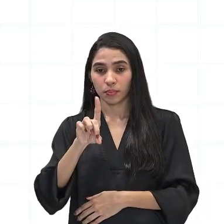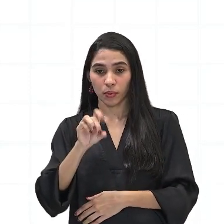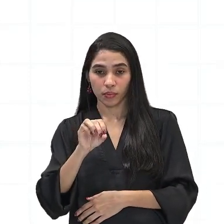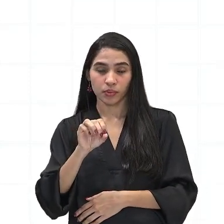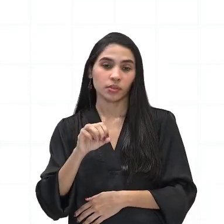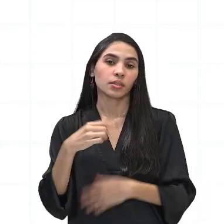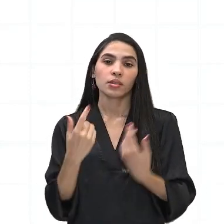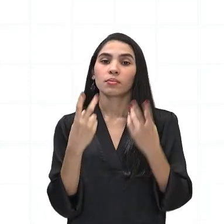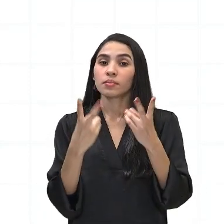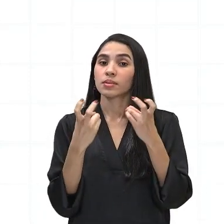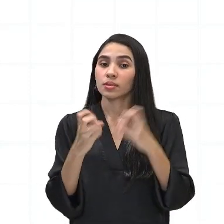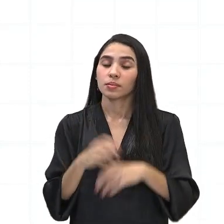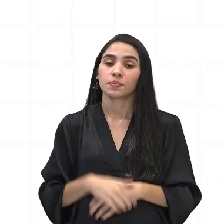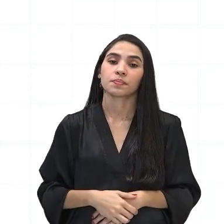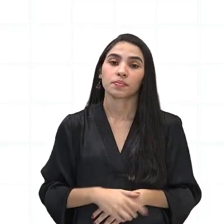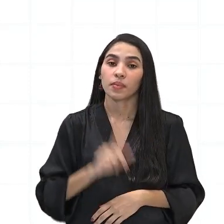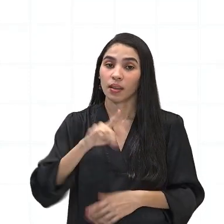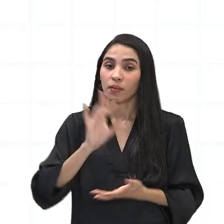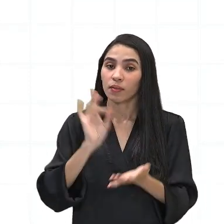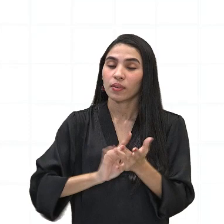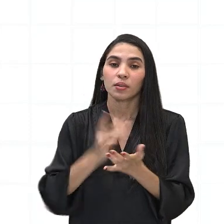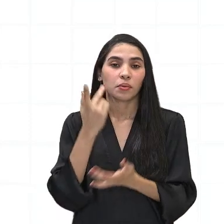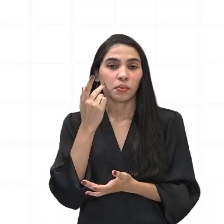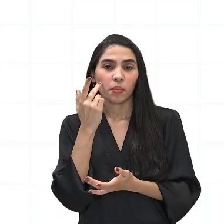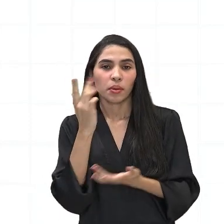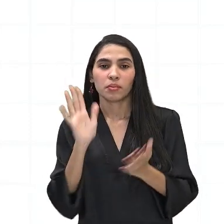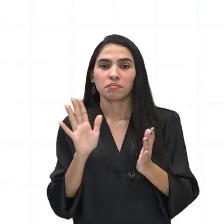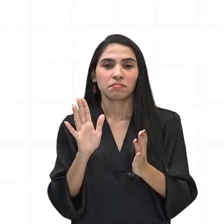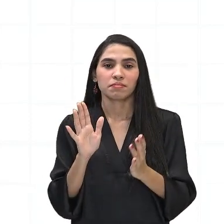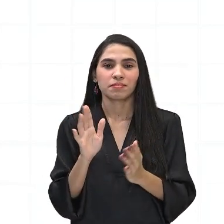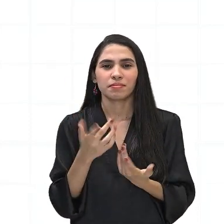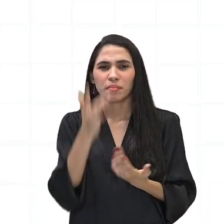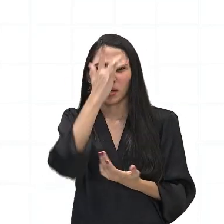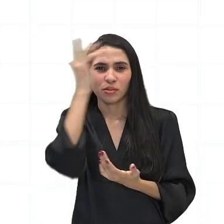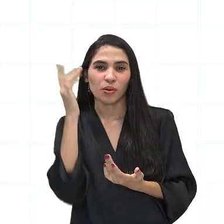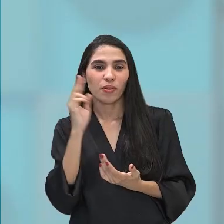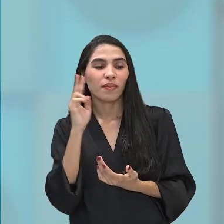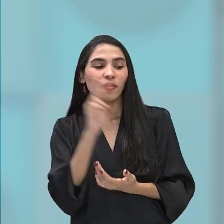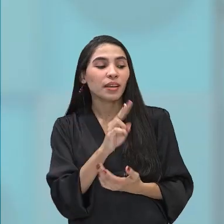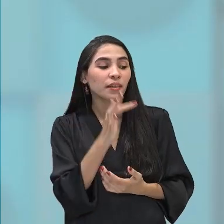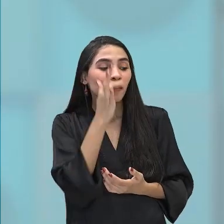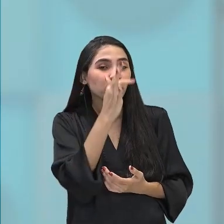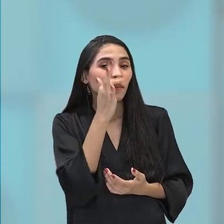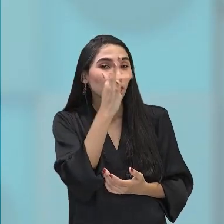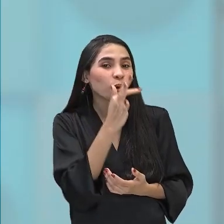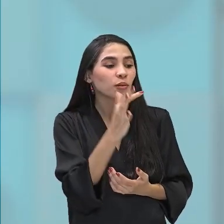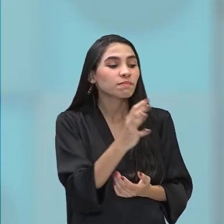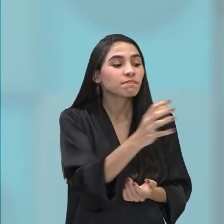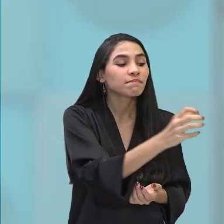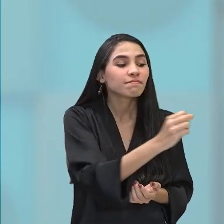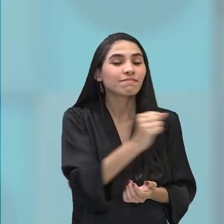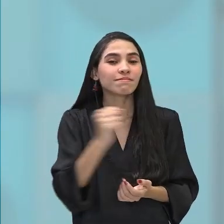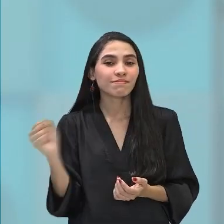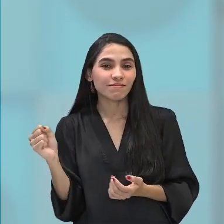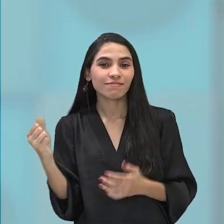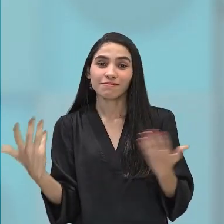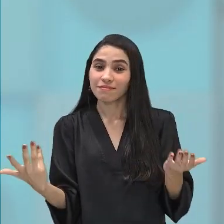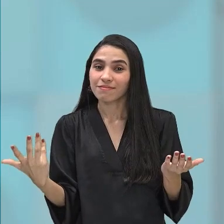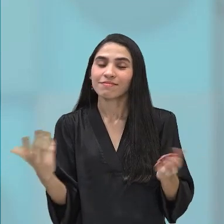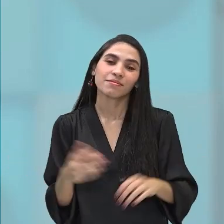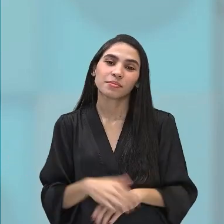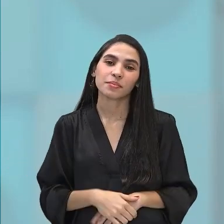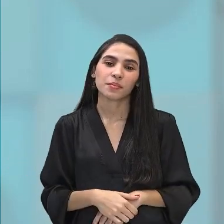eu observei sempre acontecer. A Maria realmente existiu? Não essa específica da minha história,